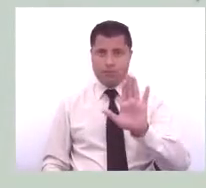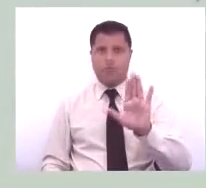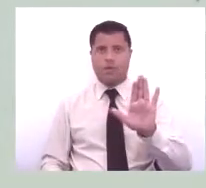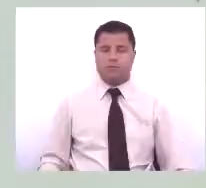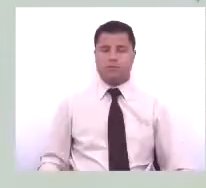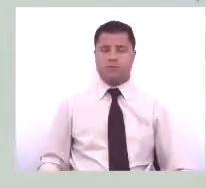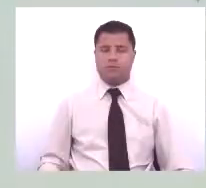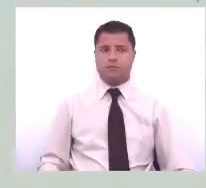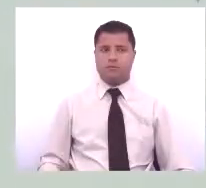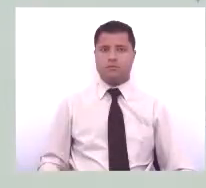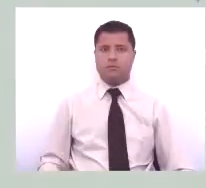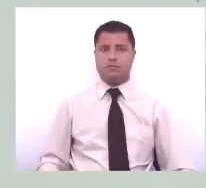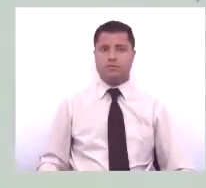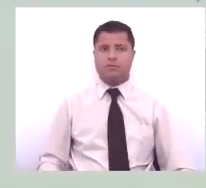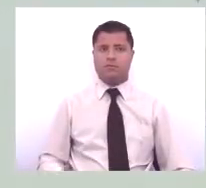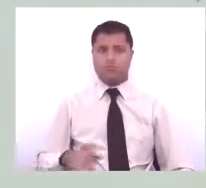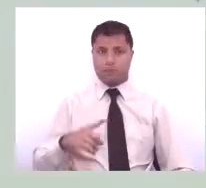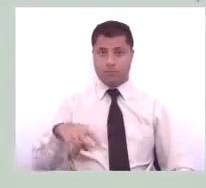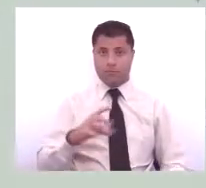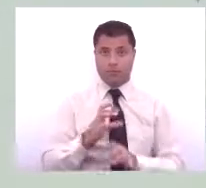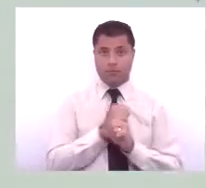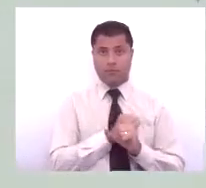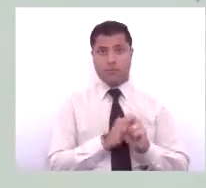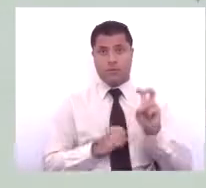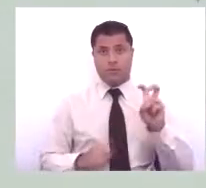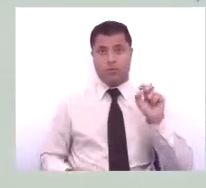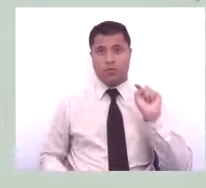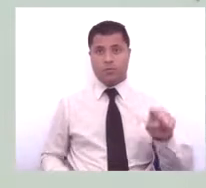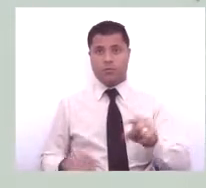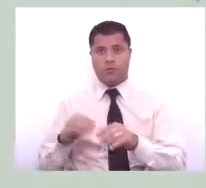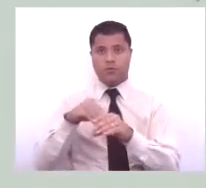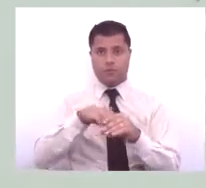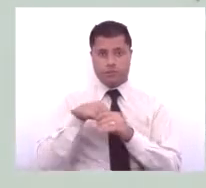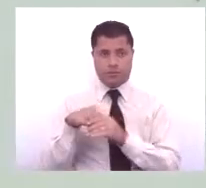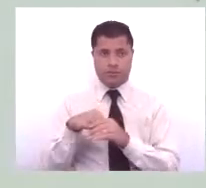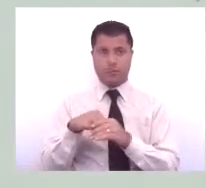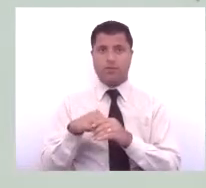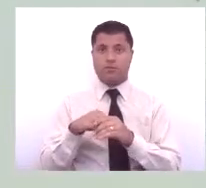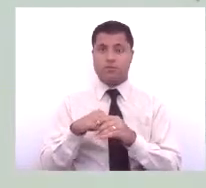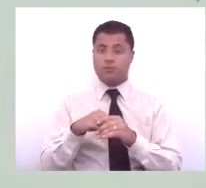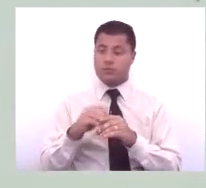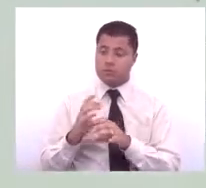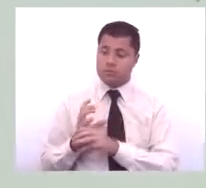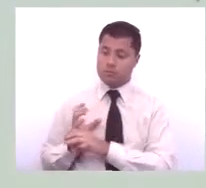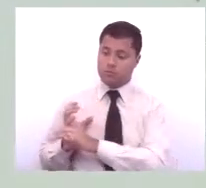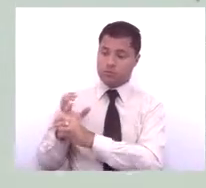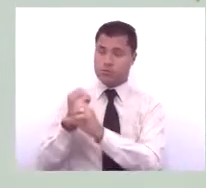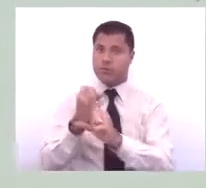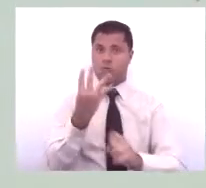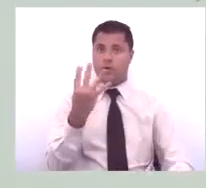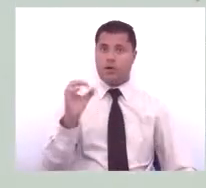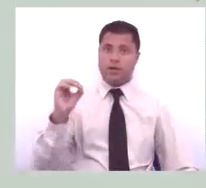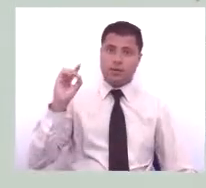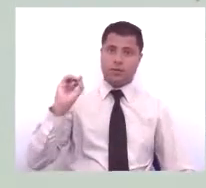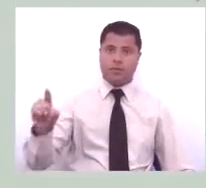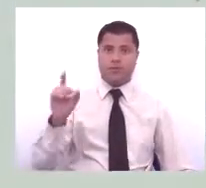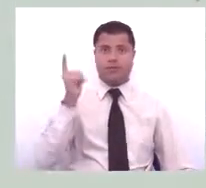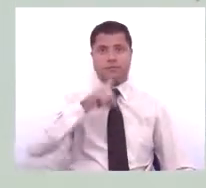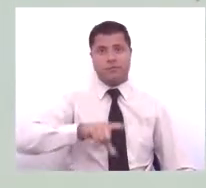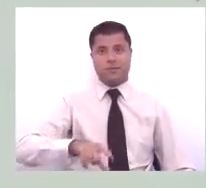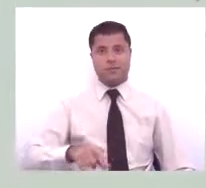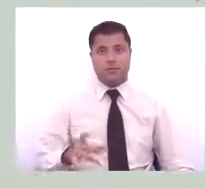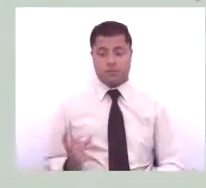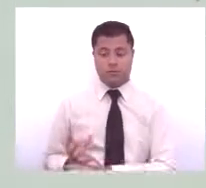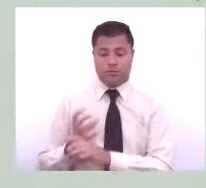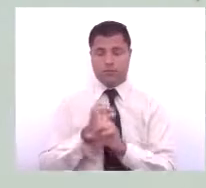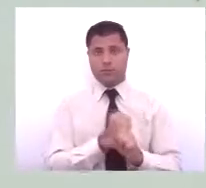me motiva. Passamos de 5 mil votos aqui na cidade para quase 40 mil na cidade. 50 mil no